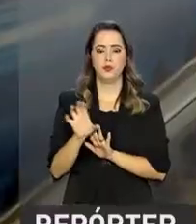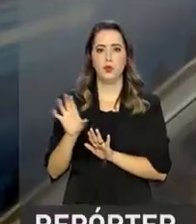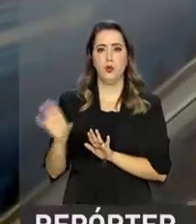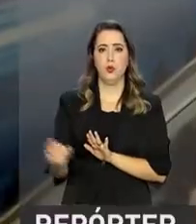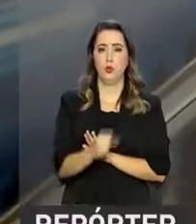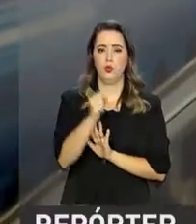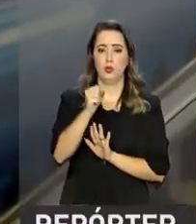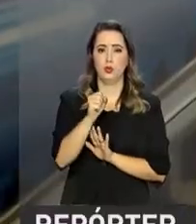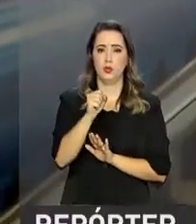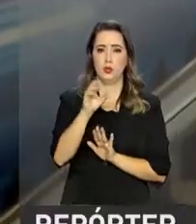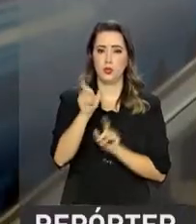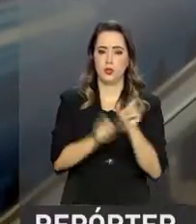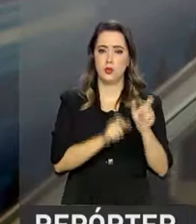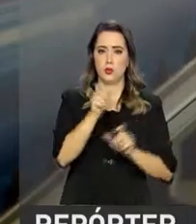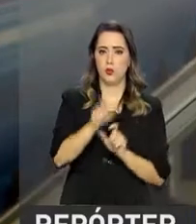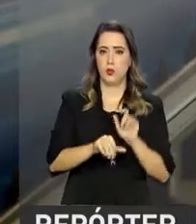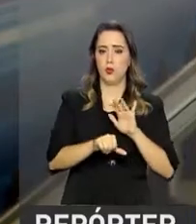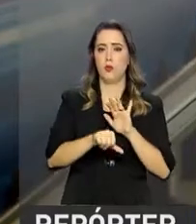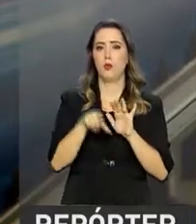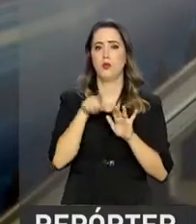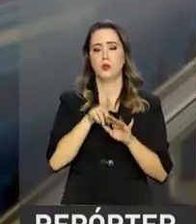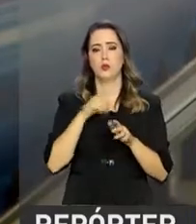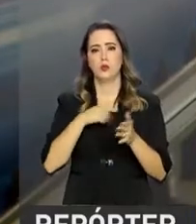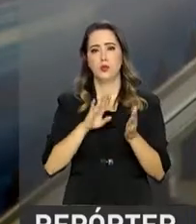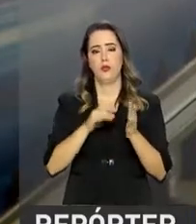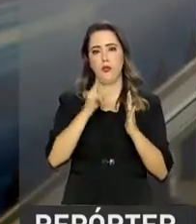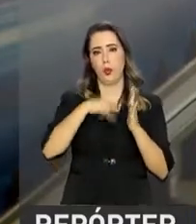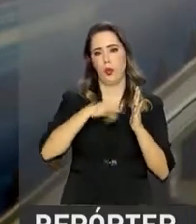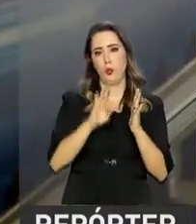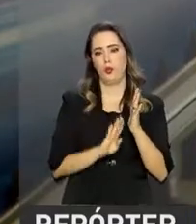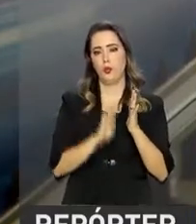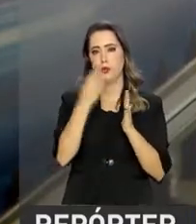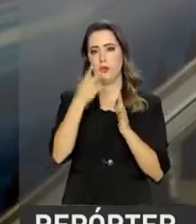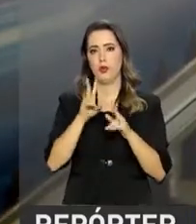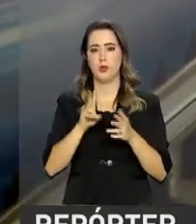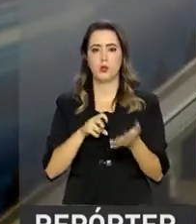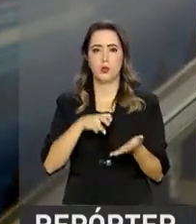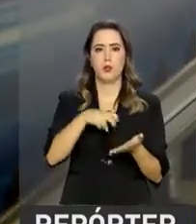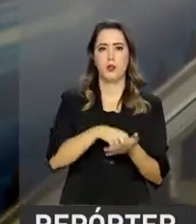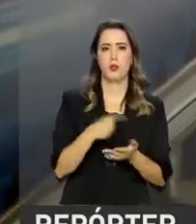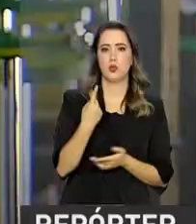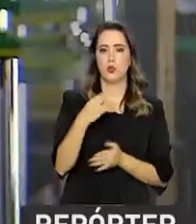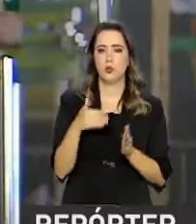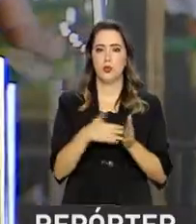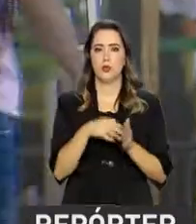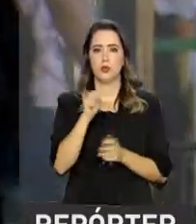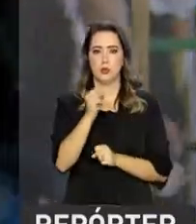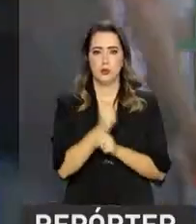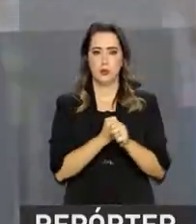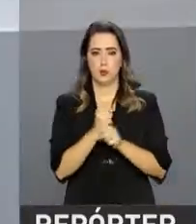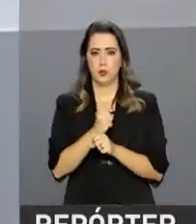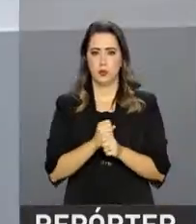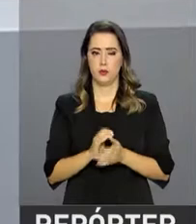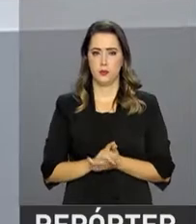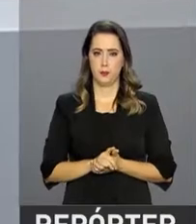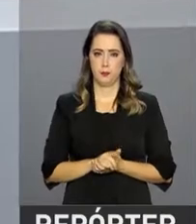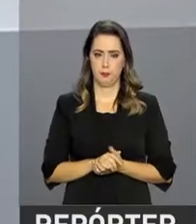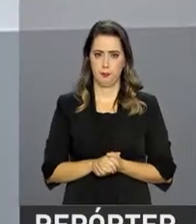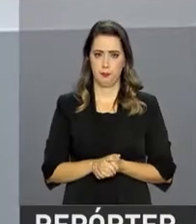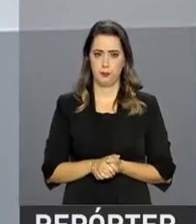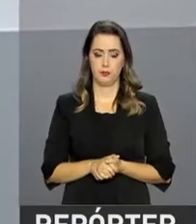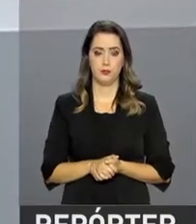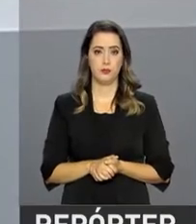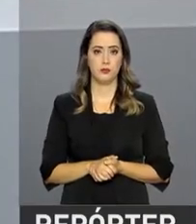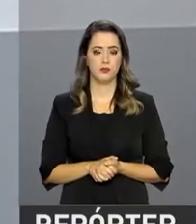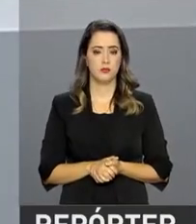aliciamento com fins de imigração e falsificação de documento com pena de um a oito anos de prisão o ministério